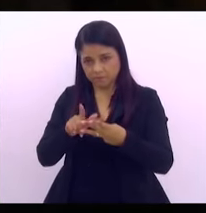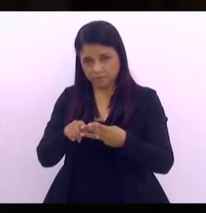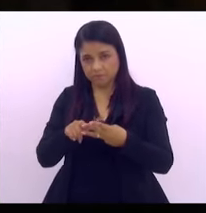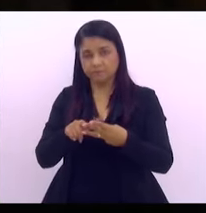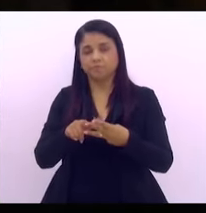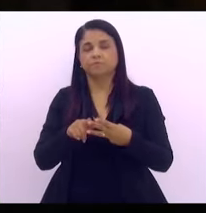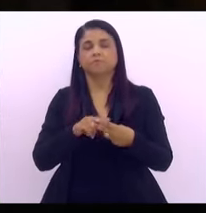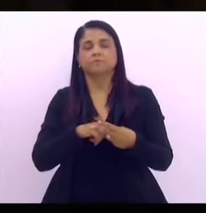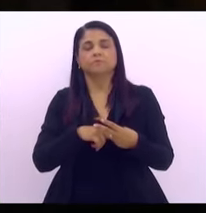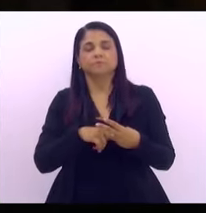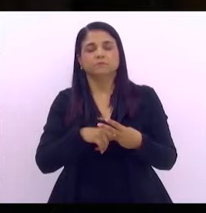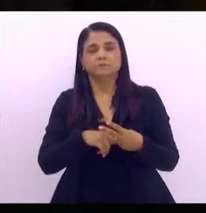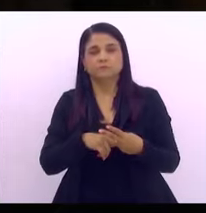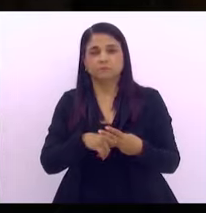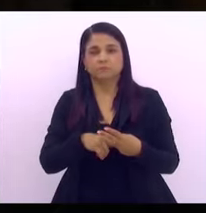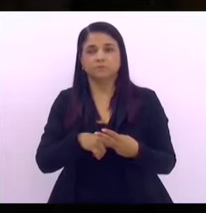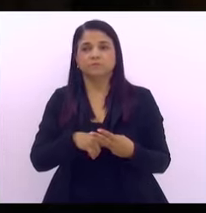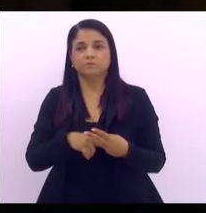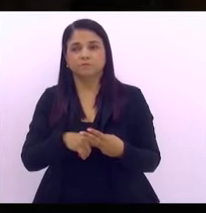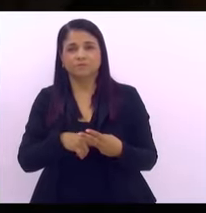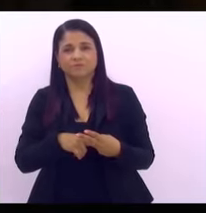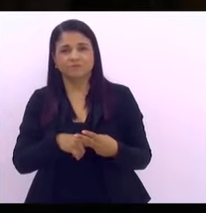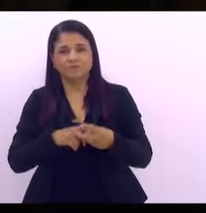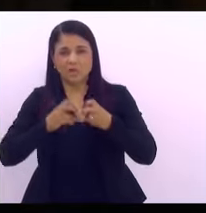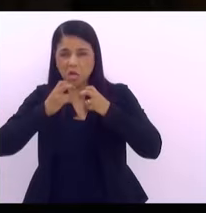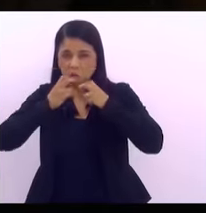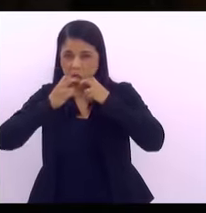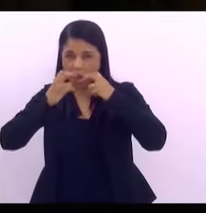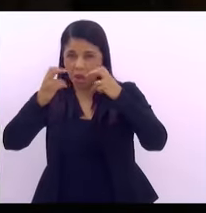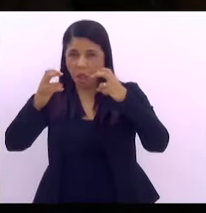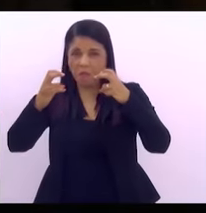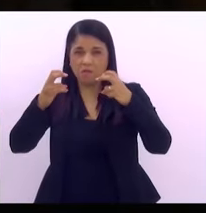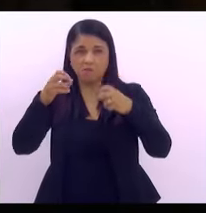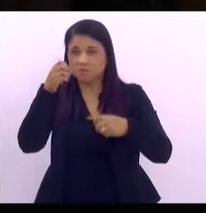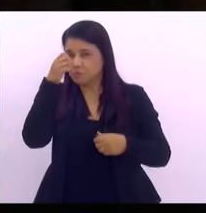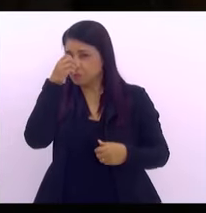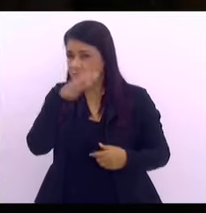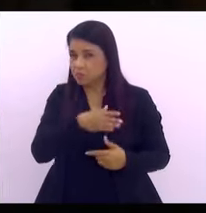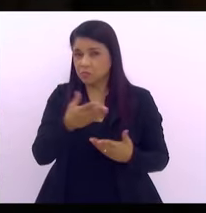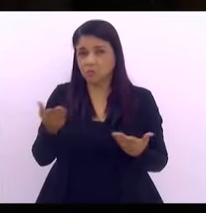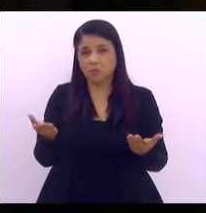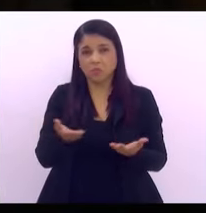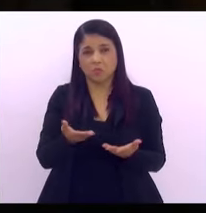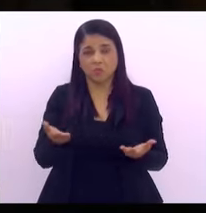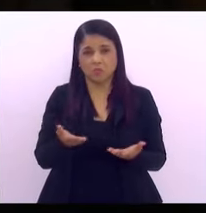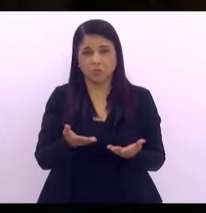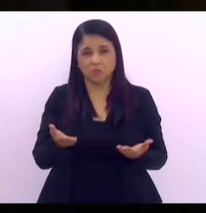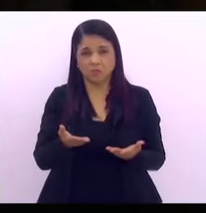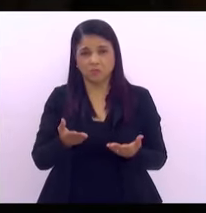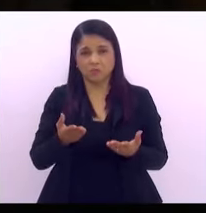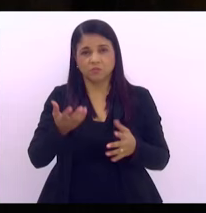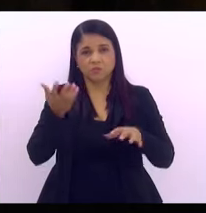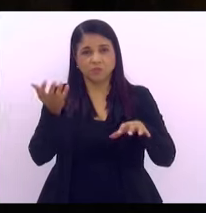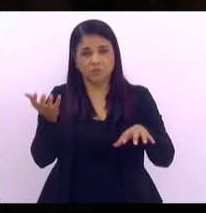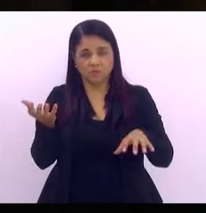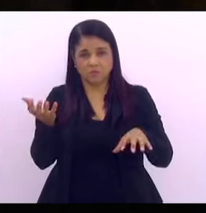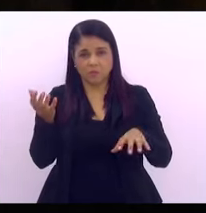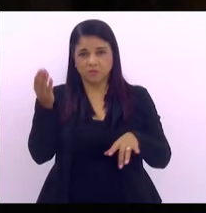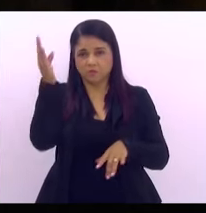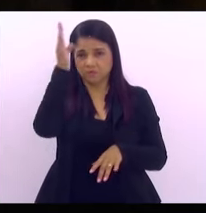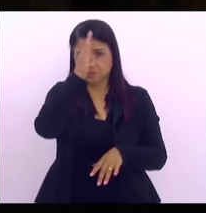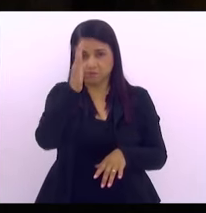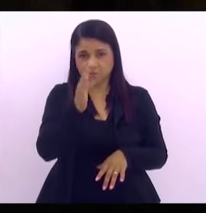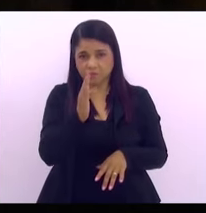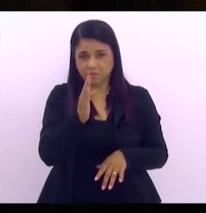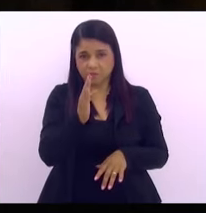colegas, é o escândalo, o horror, a barbárie que nós assistimos hoje no Congresso Nacional, no